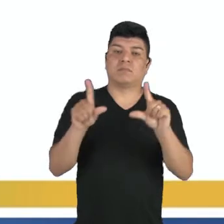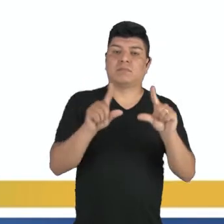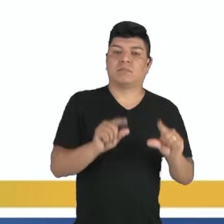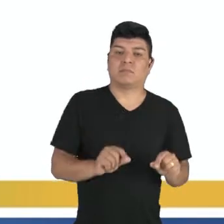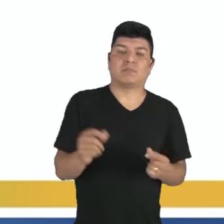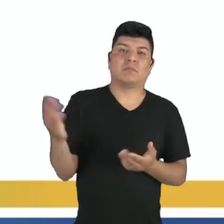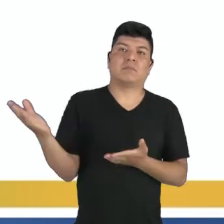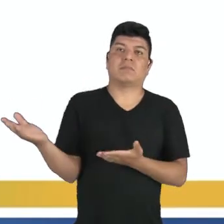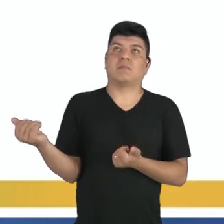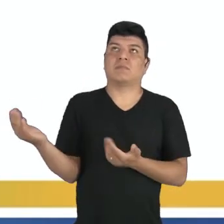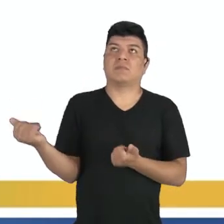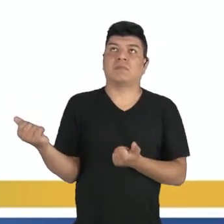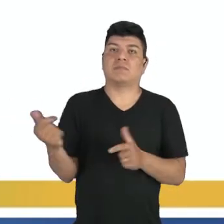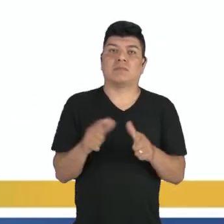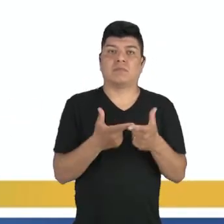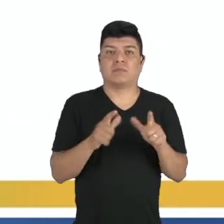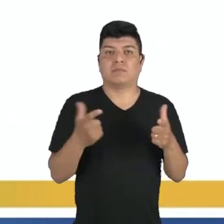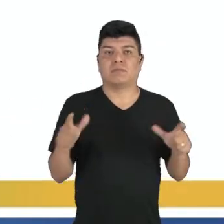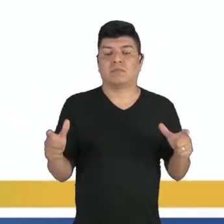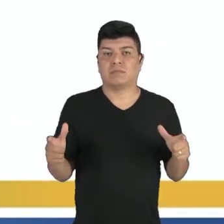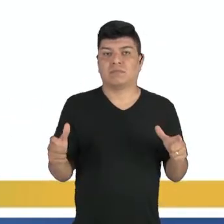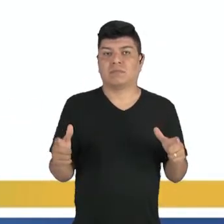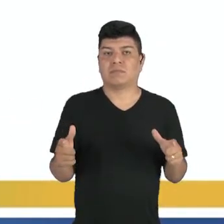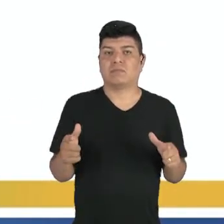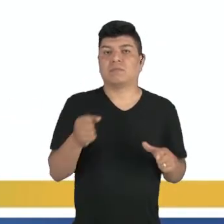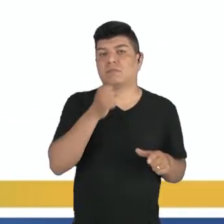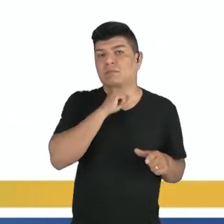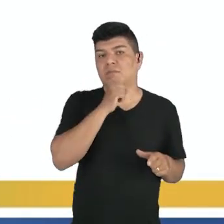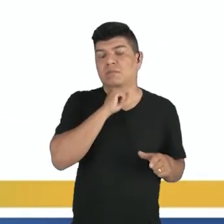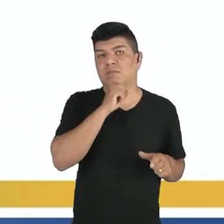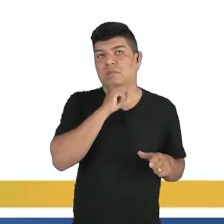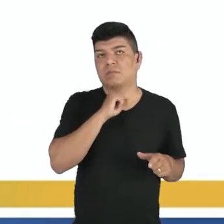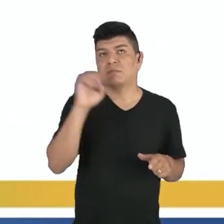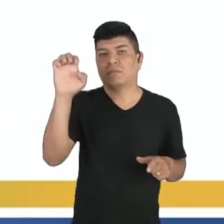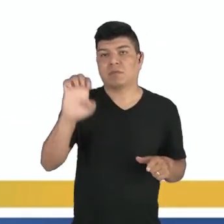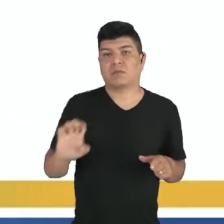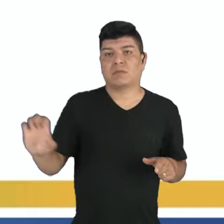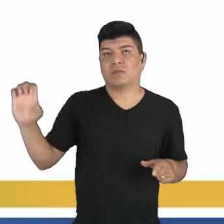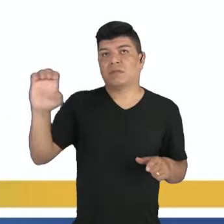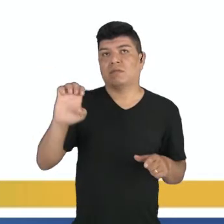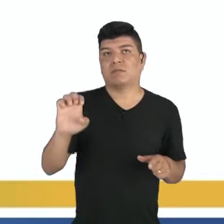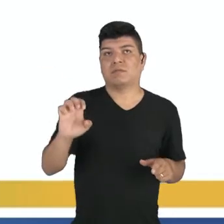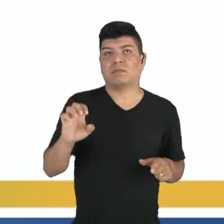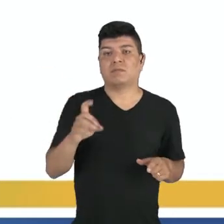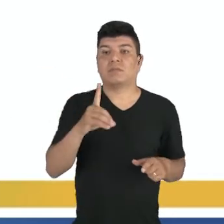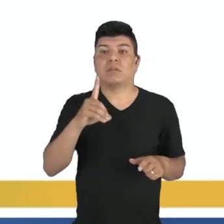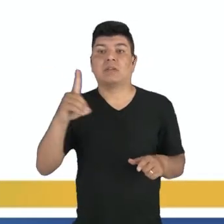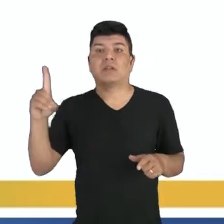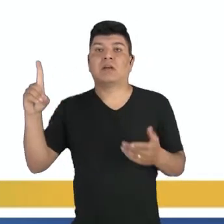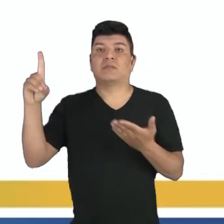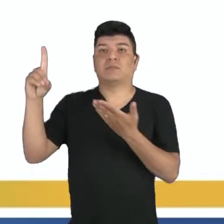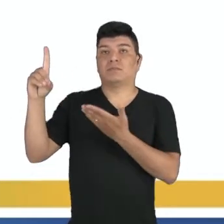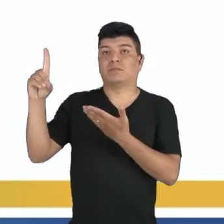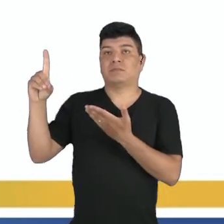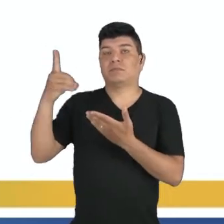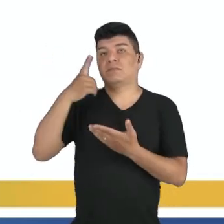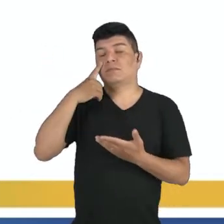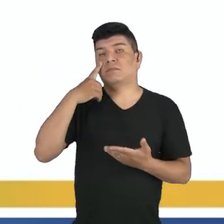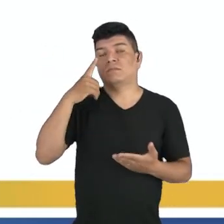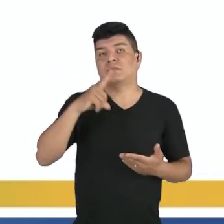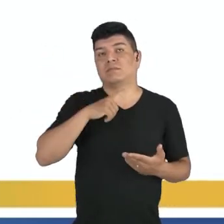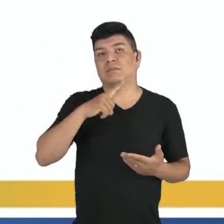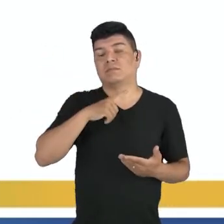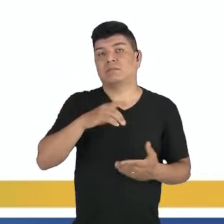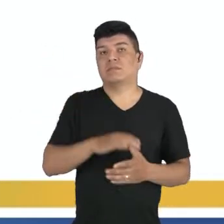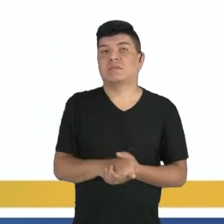da proporção Oi e o aumento da proporção de idosos estamos falando em relação à Europa então do lado direito tem Europa você vai ver